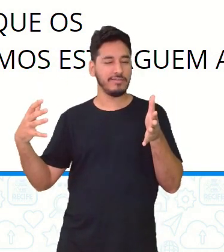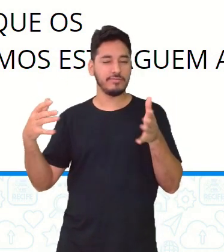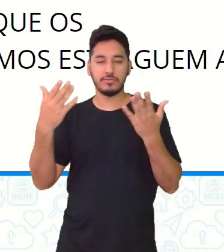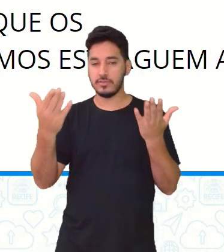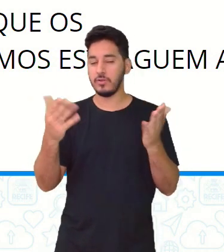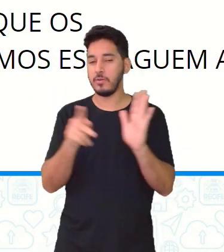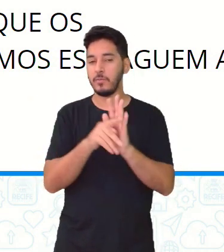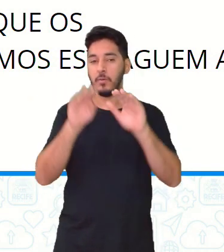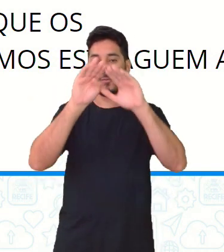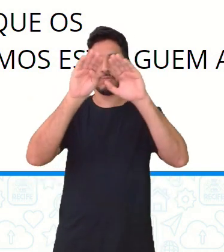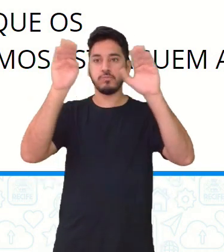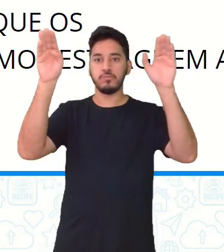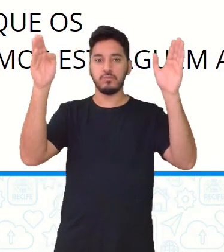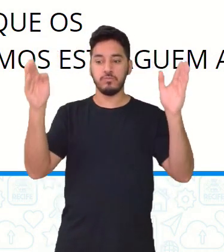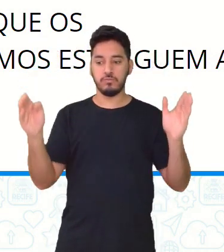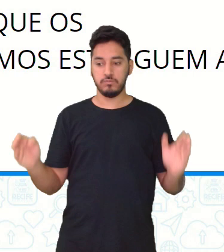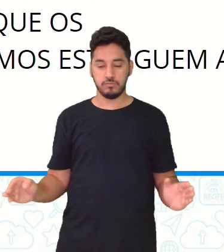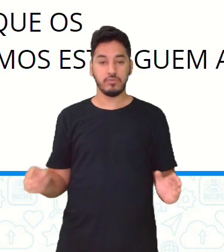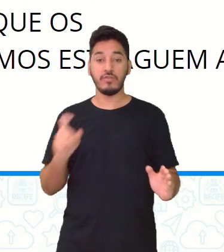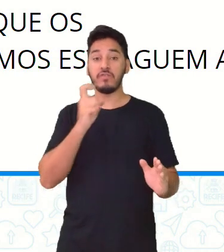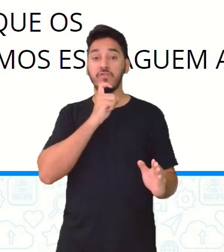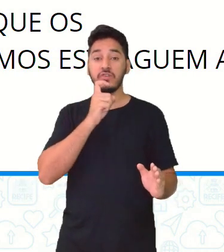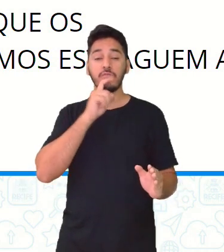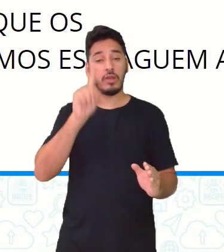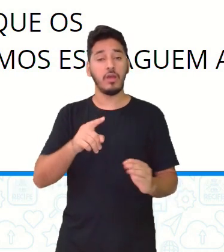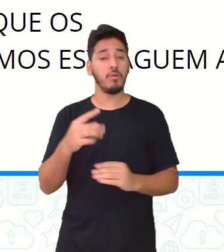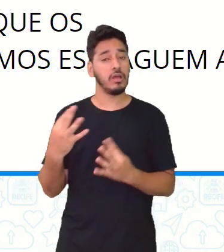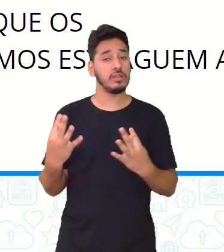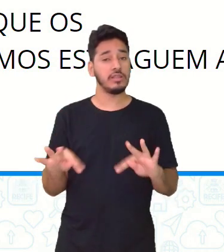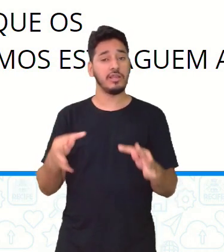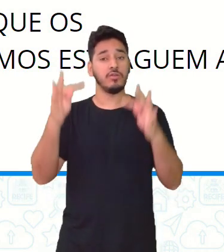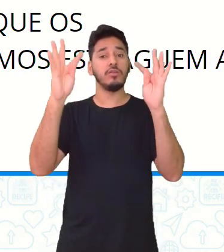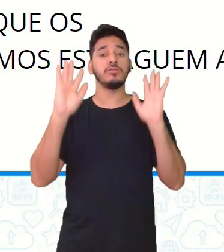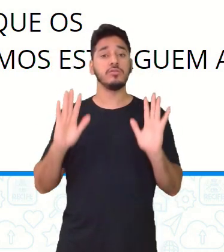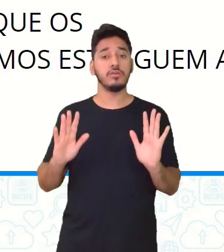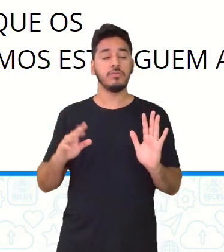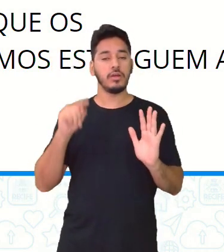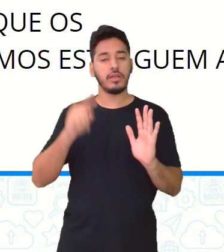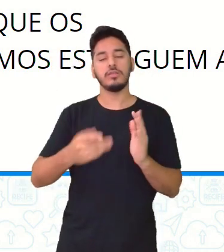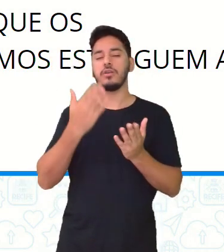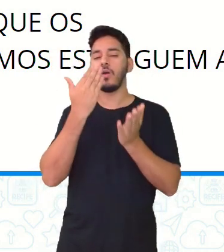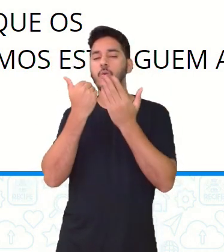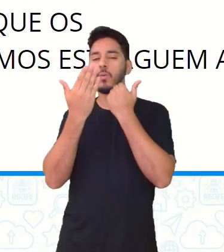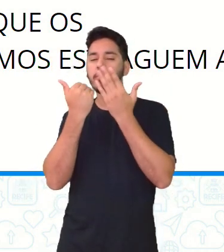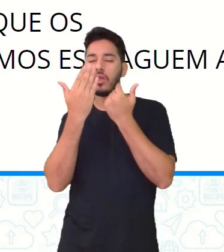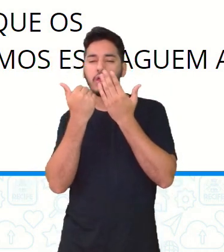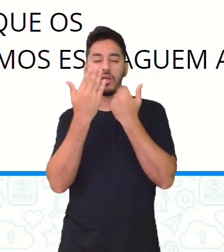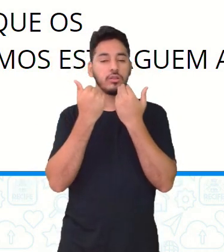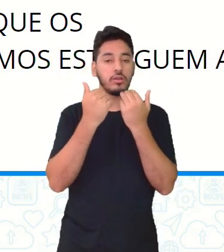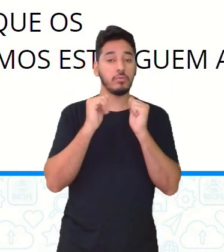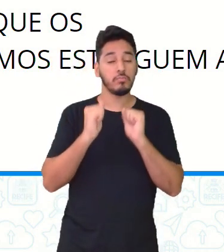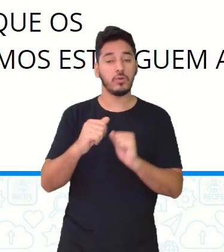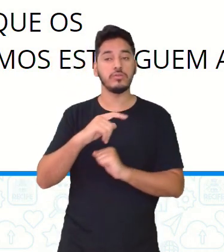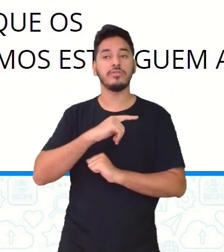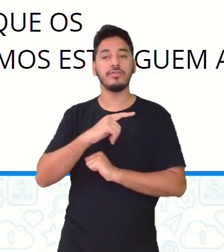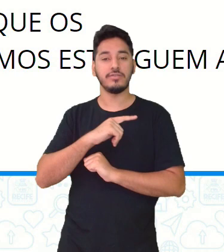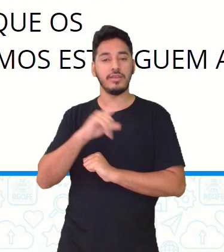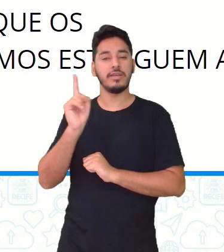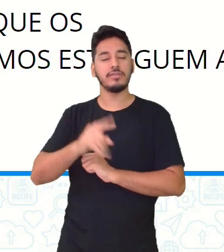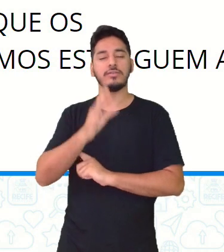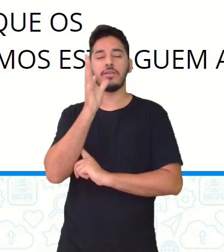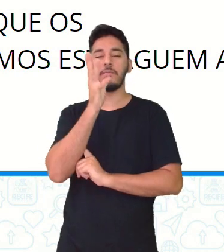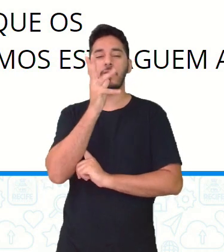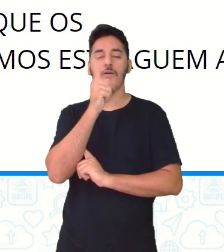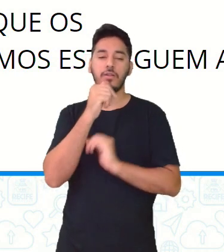são utilizadas justamente como uma tecnologia para que esse alimento, ele possa ter essa